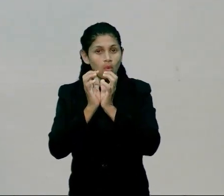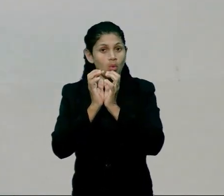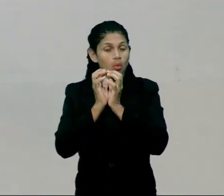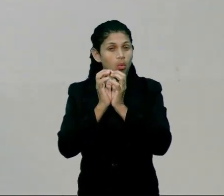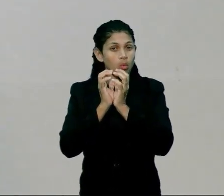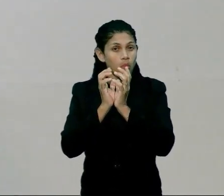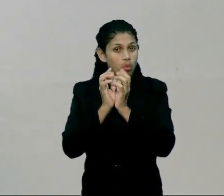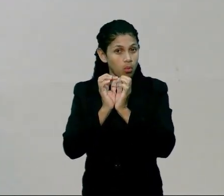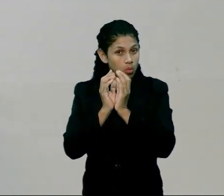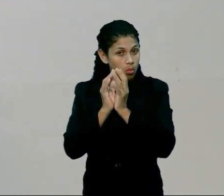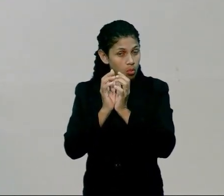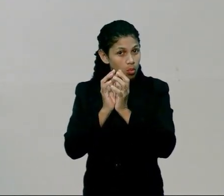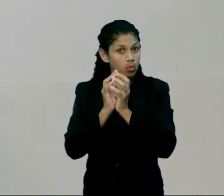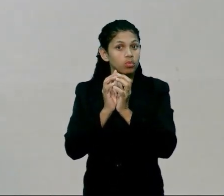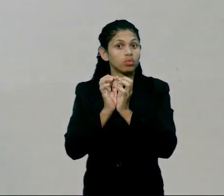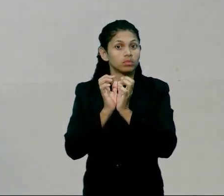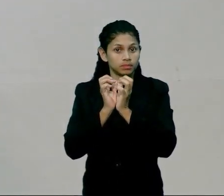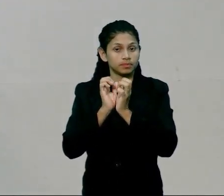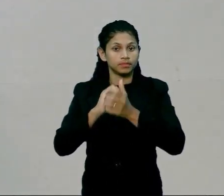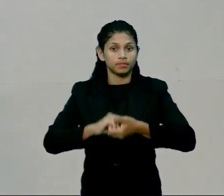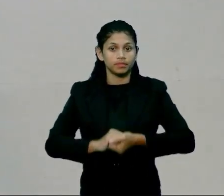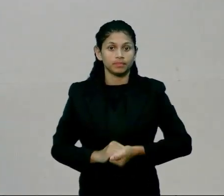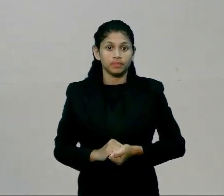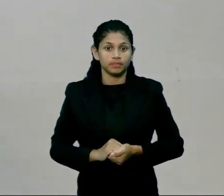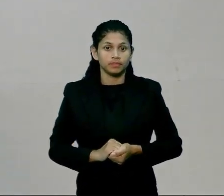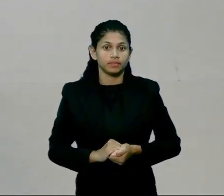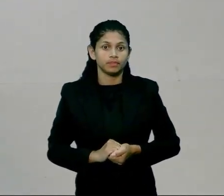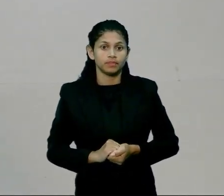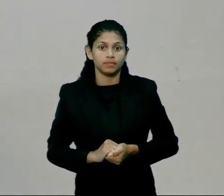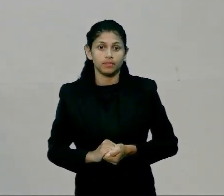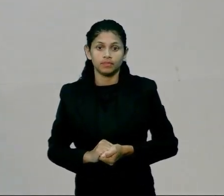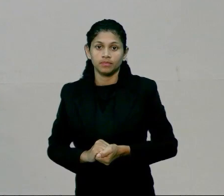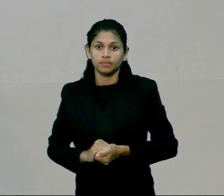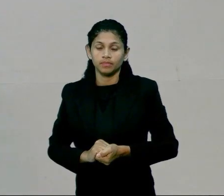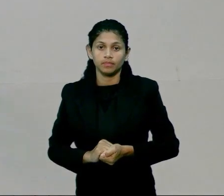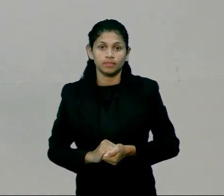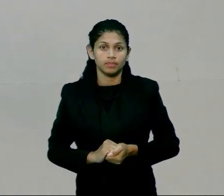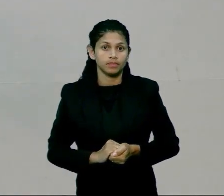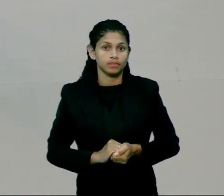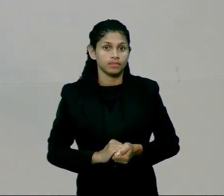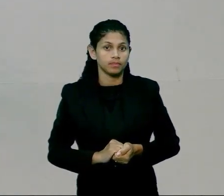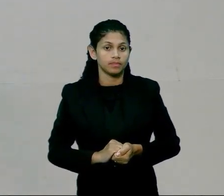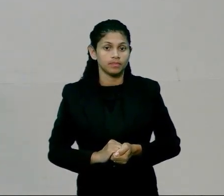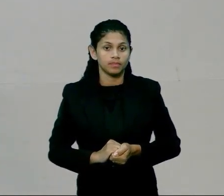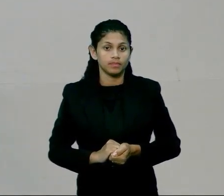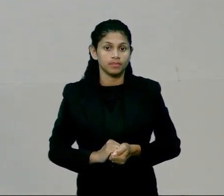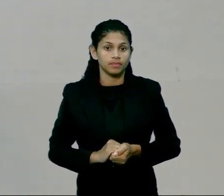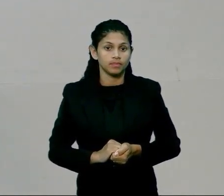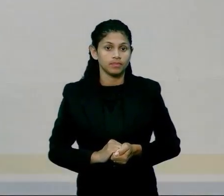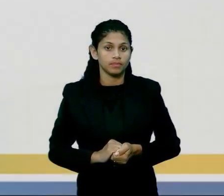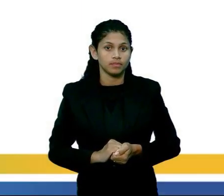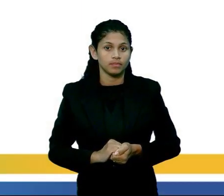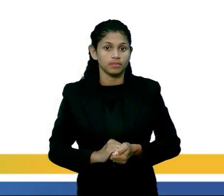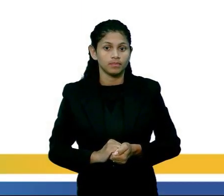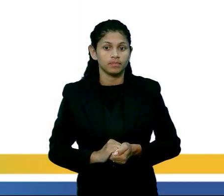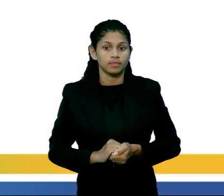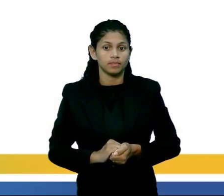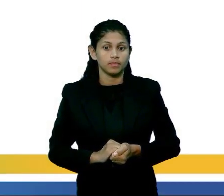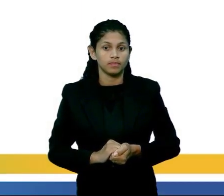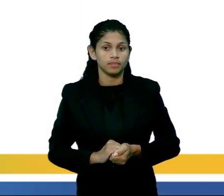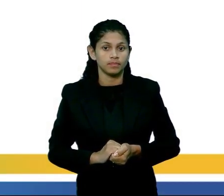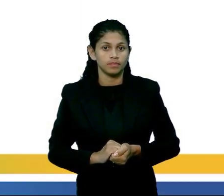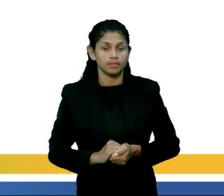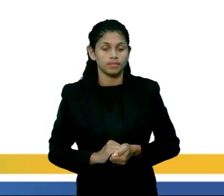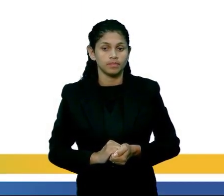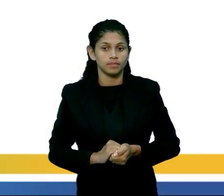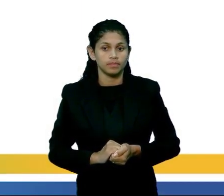da criança, você vai estar tocando quase o cérebro da criança. É isso aí. Então, no caso da... Cadê? No caso